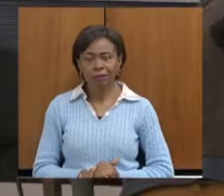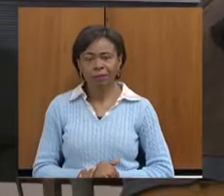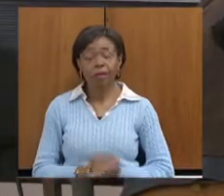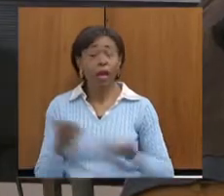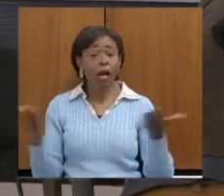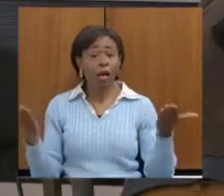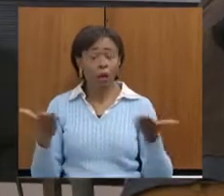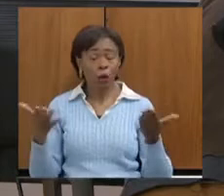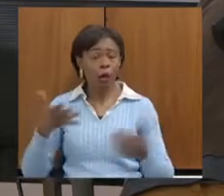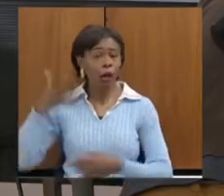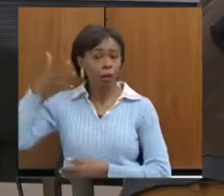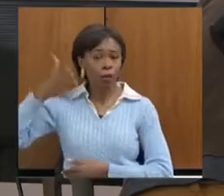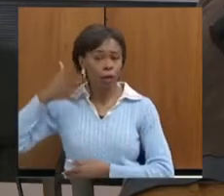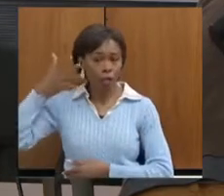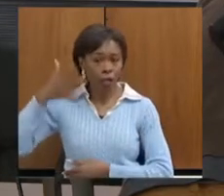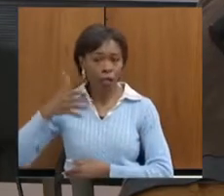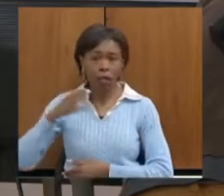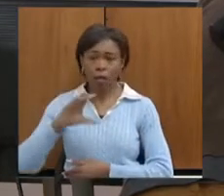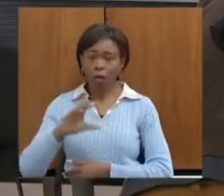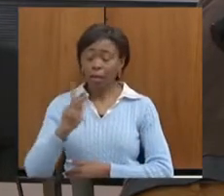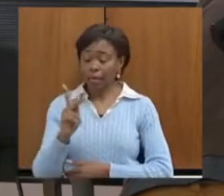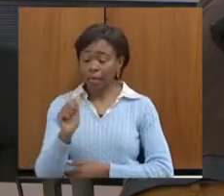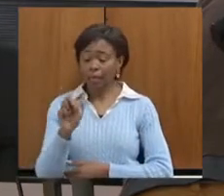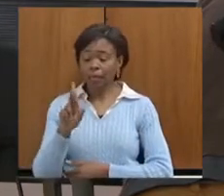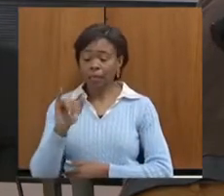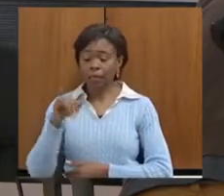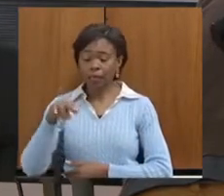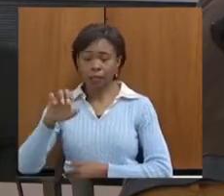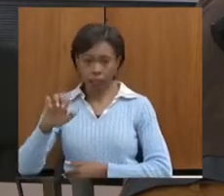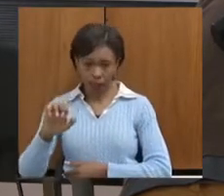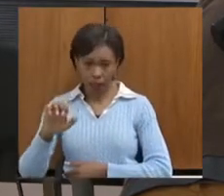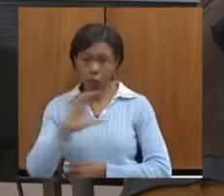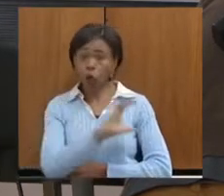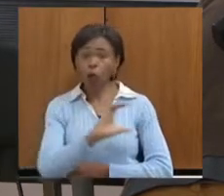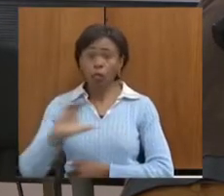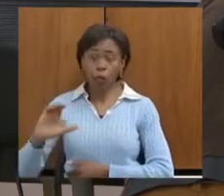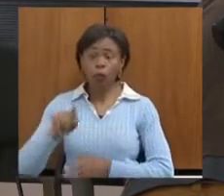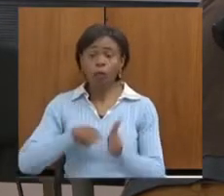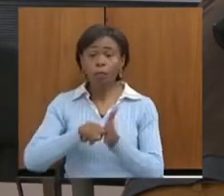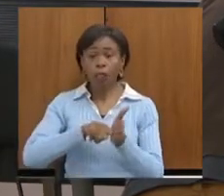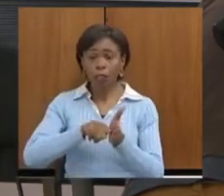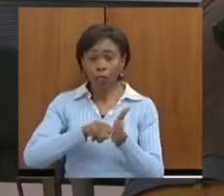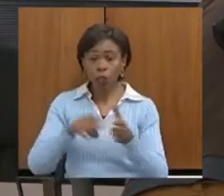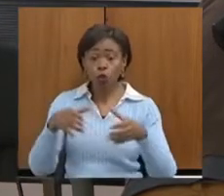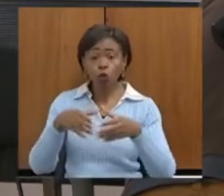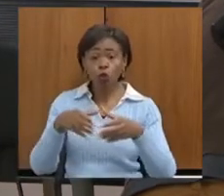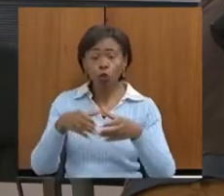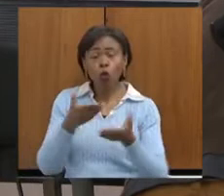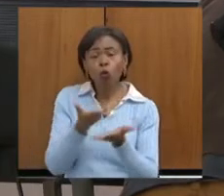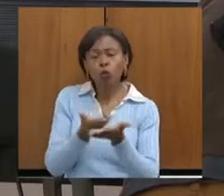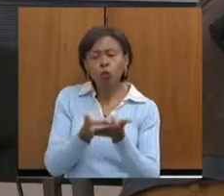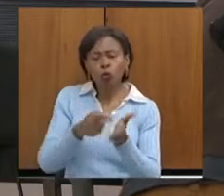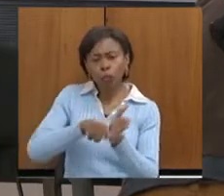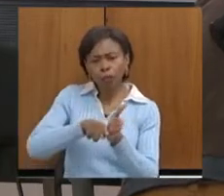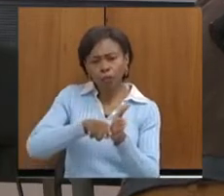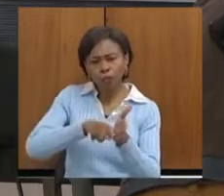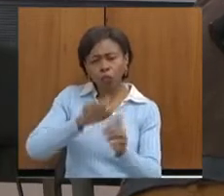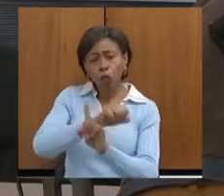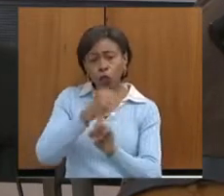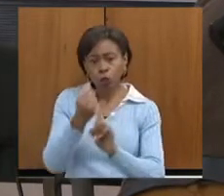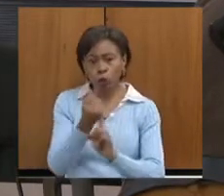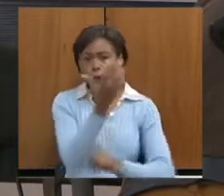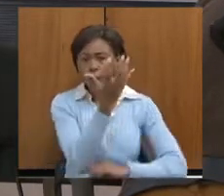nós passamos a palavra senhora Karine Gonçalves Carneiro coordenadora e pesquisadora do grupo de estudos e pesquisas